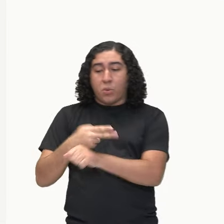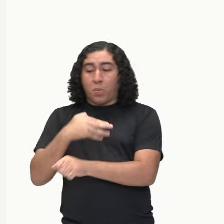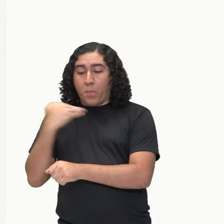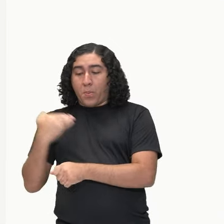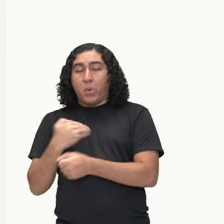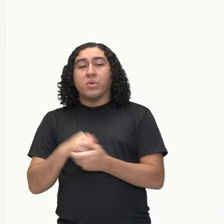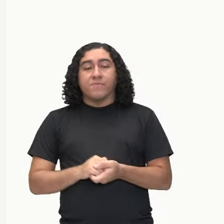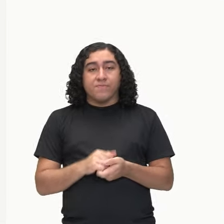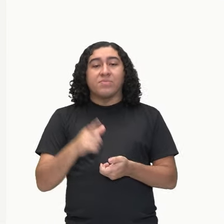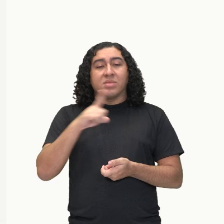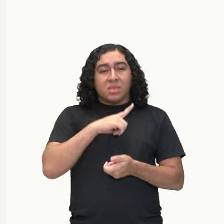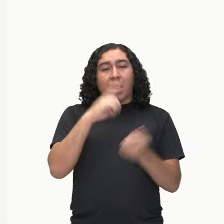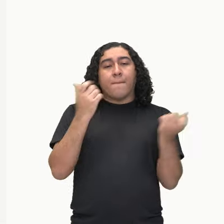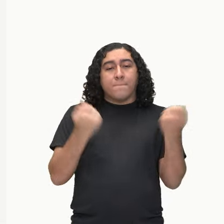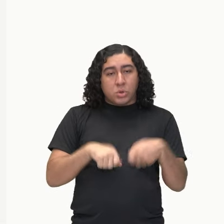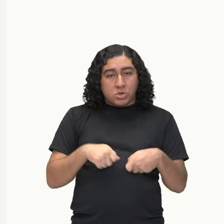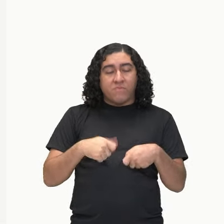reprodução sexuada,